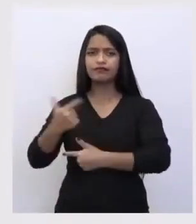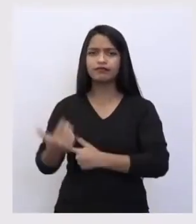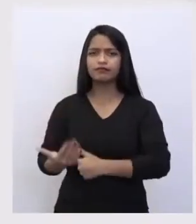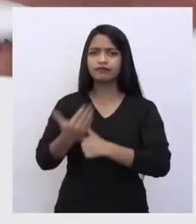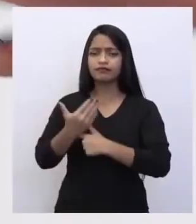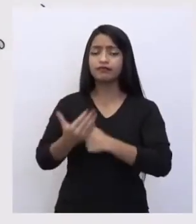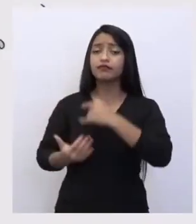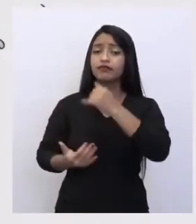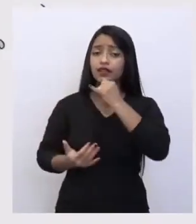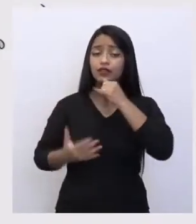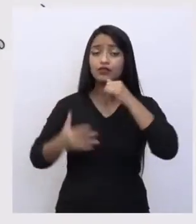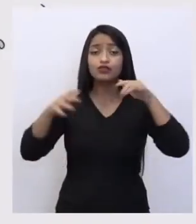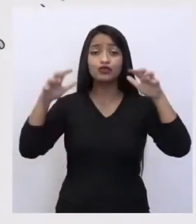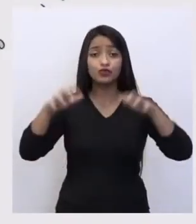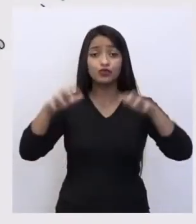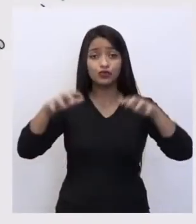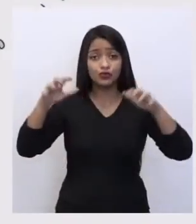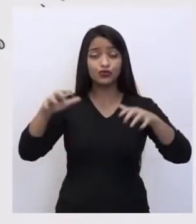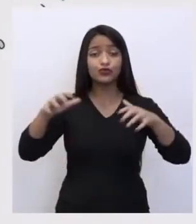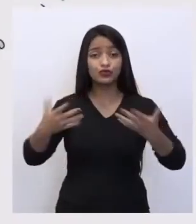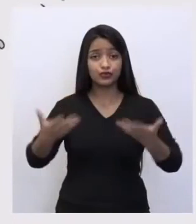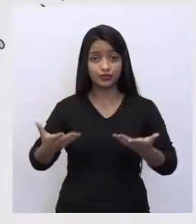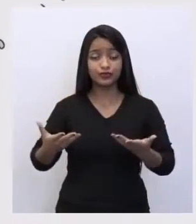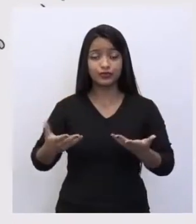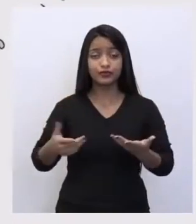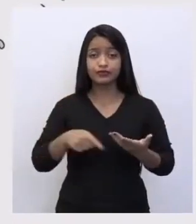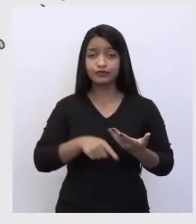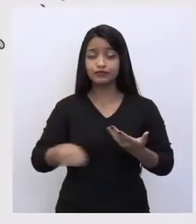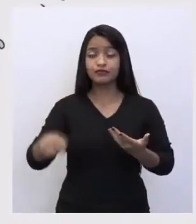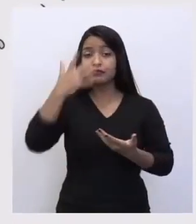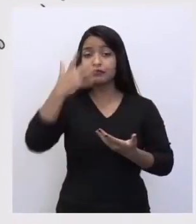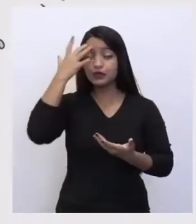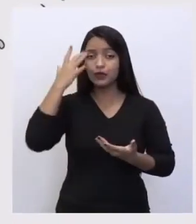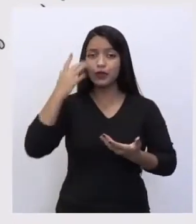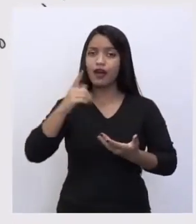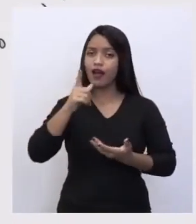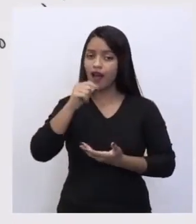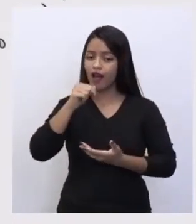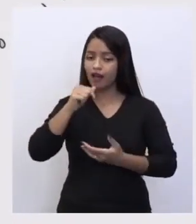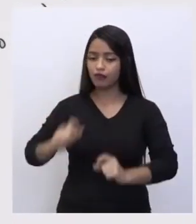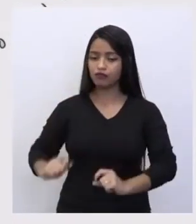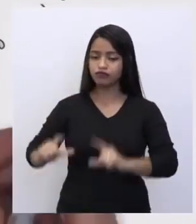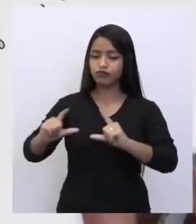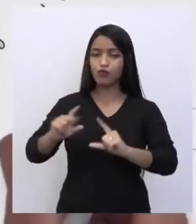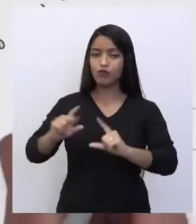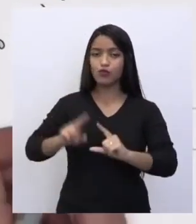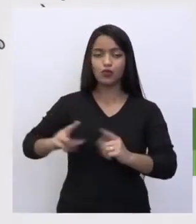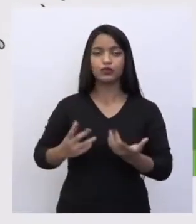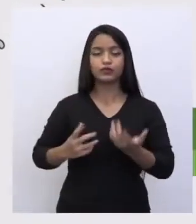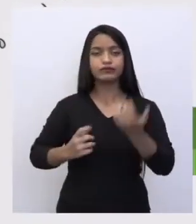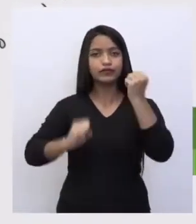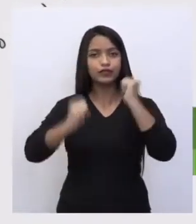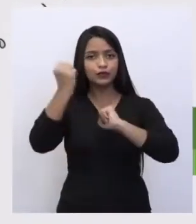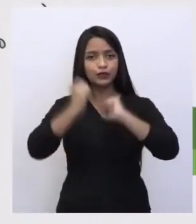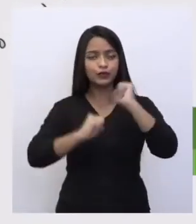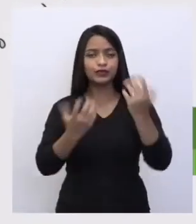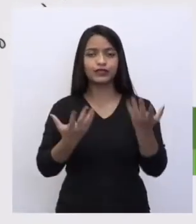chover regularmente e repõe oferta de água para uso das pessoas, das indústrias, da agricultura.